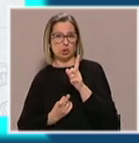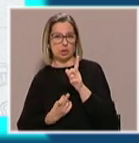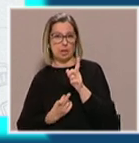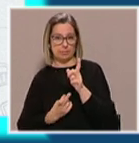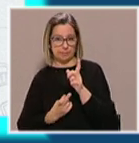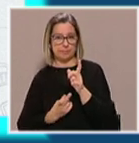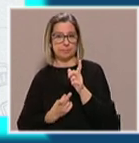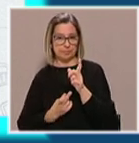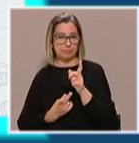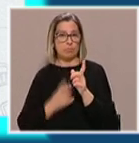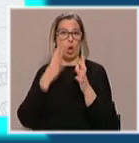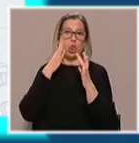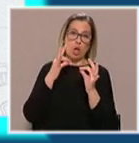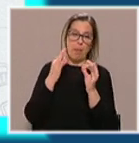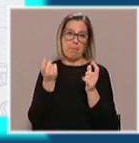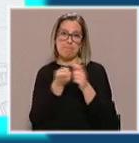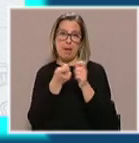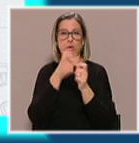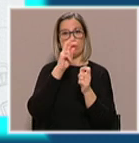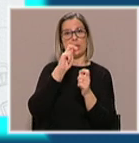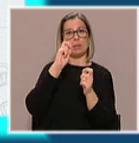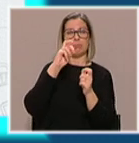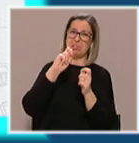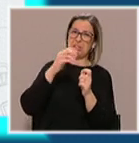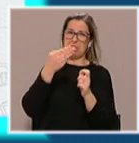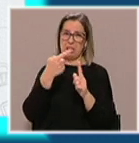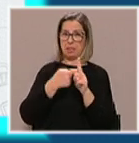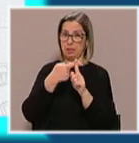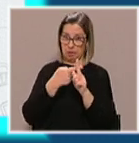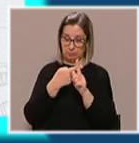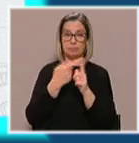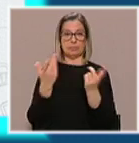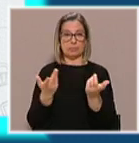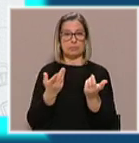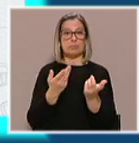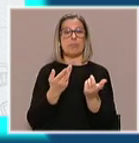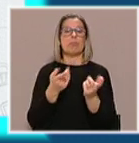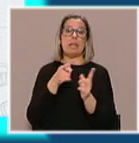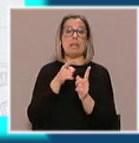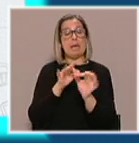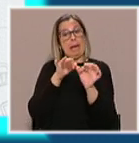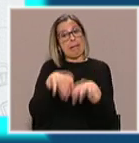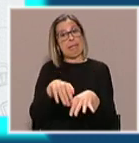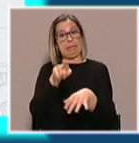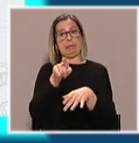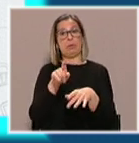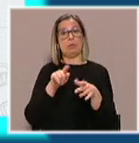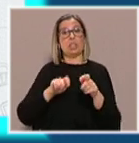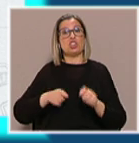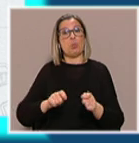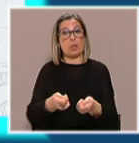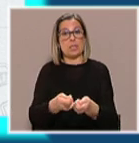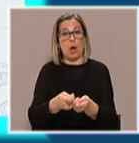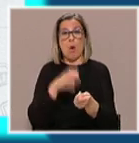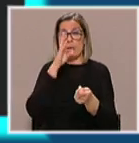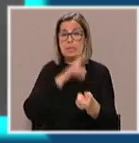que por norma é de 37 graus, e finaliza assim o processo de estimulação. Quando o estímulo